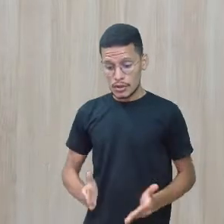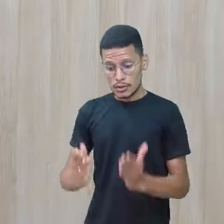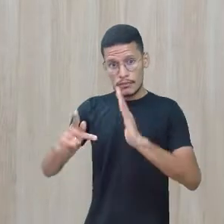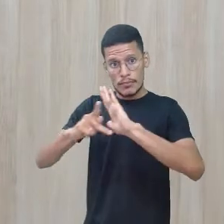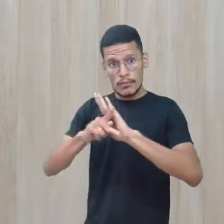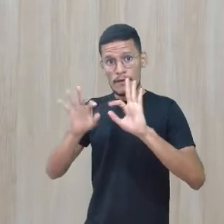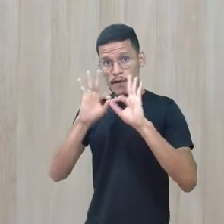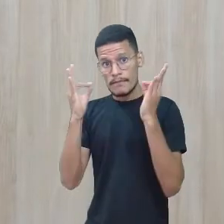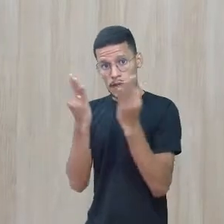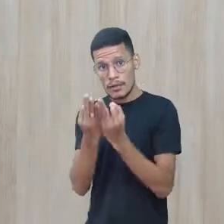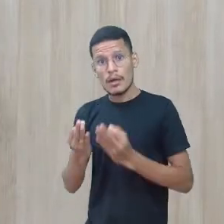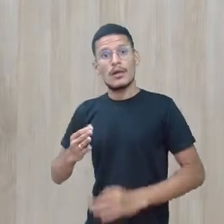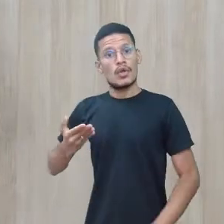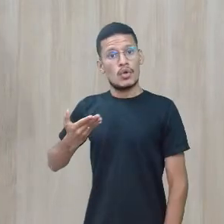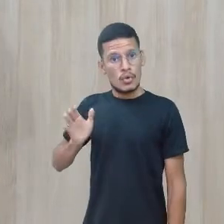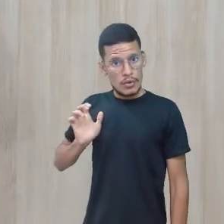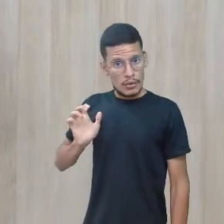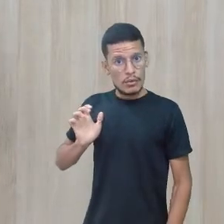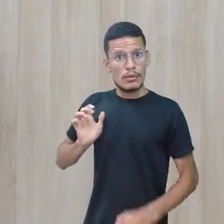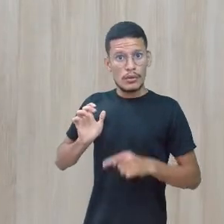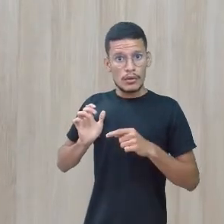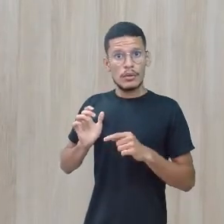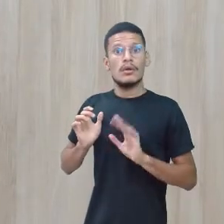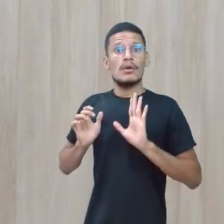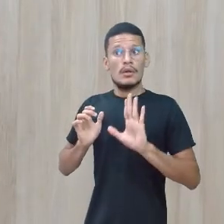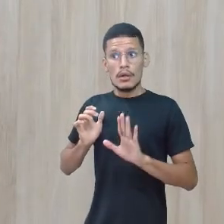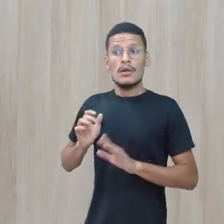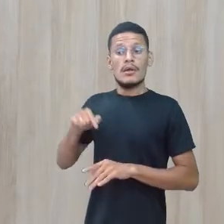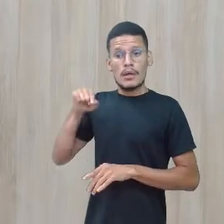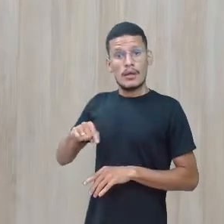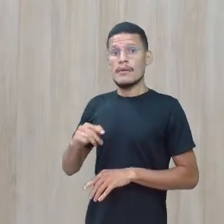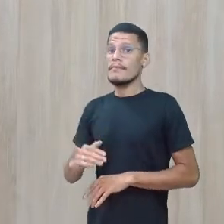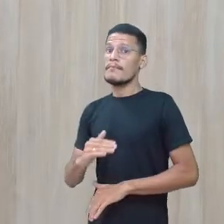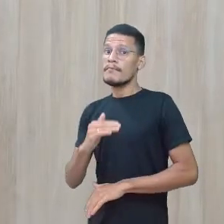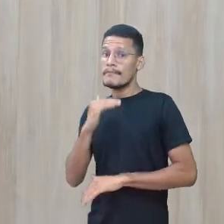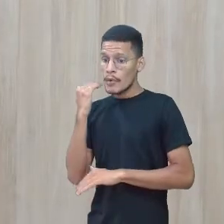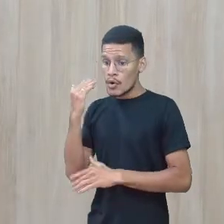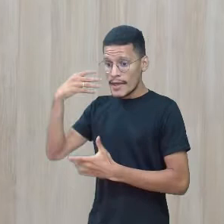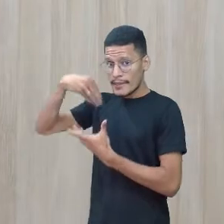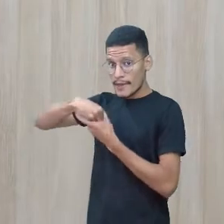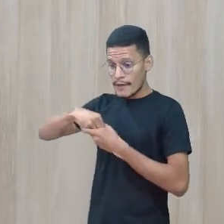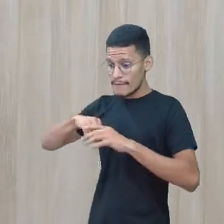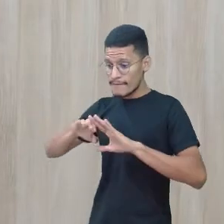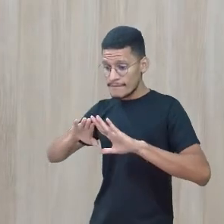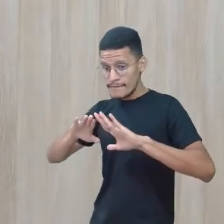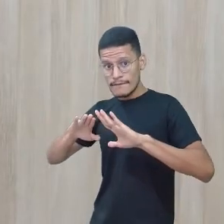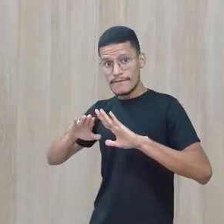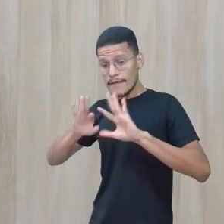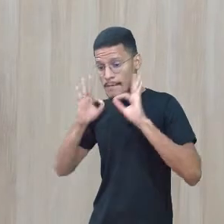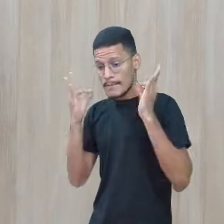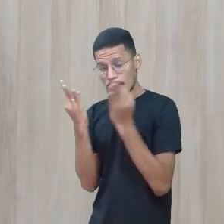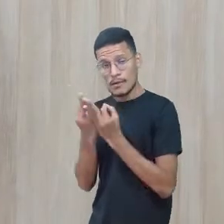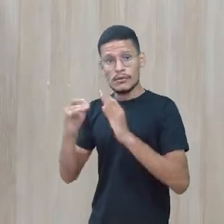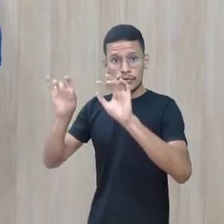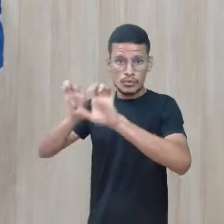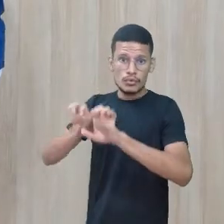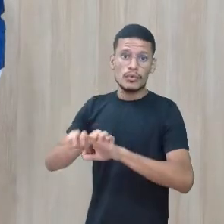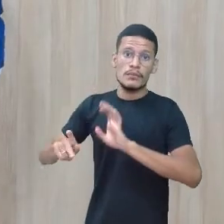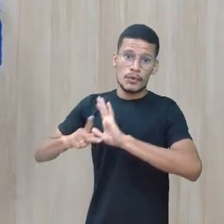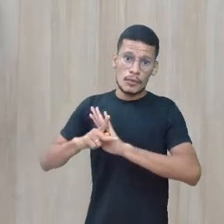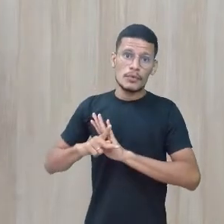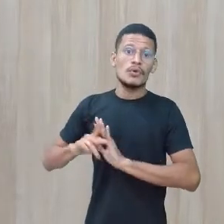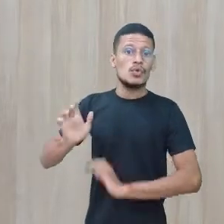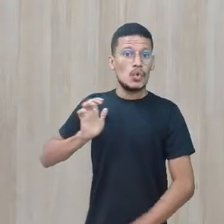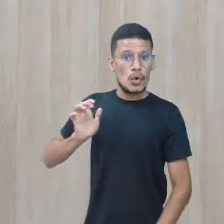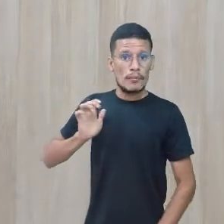uma família nobre, ele iria morrer dentro dessa família e dessa estrutura de nobreza.